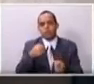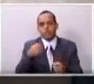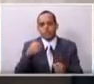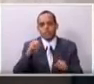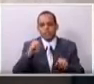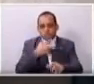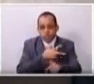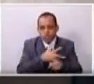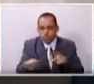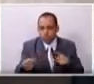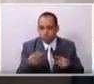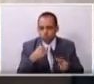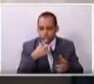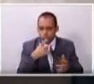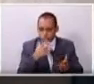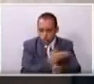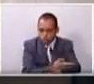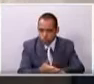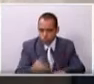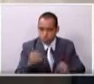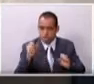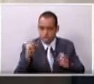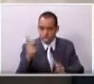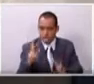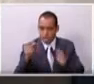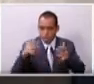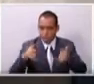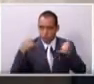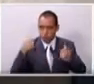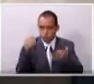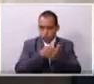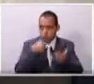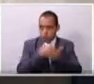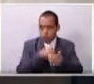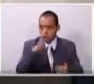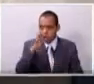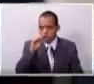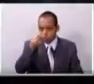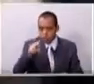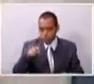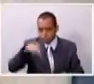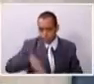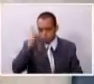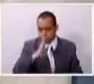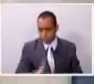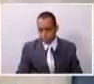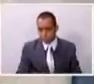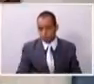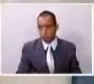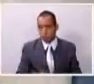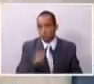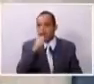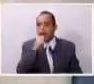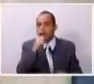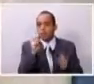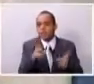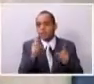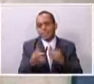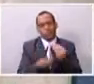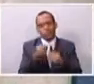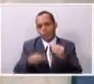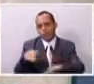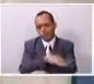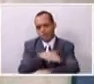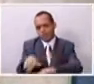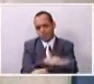foi campeão de boxe no Brasil. Aliás, infelizmente, um esporte não reconhecido, onde o cidadão que é campeão de boxe é obrigado a estar vendendo água